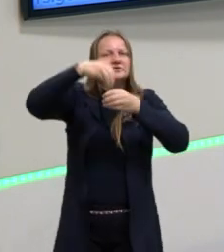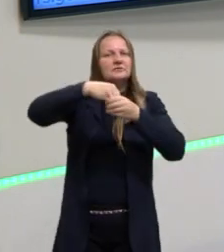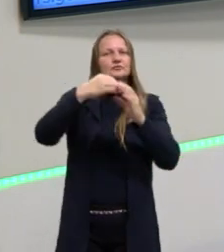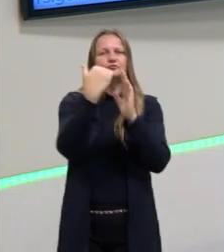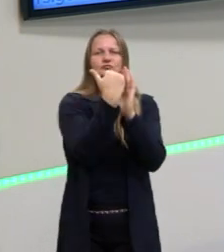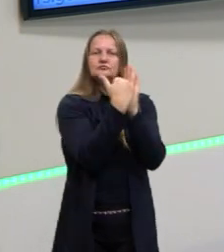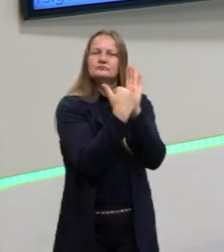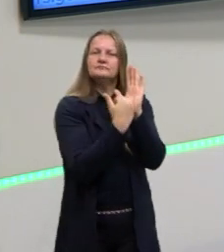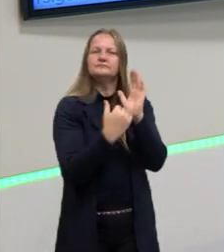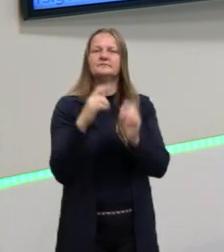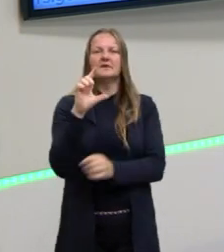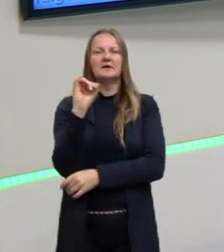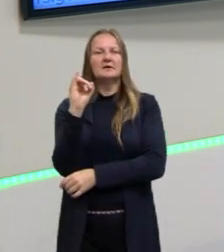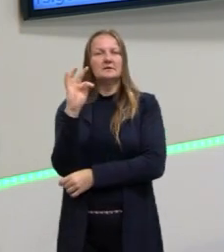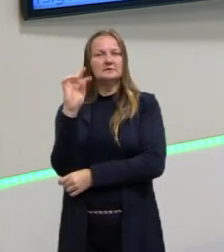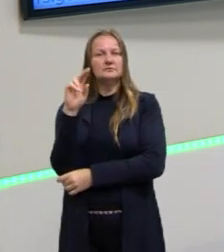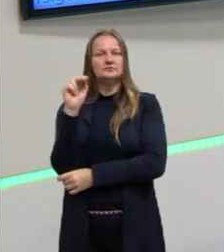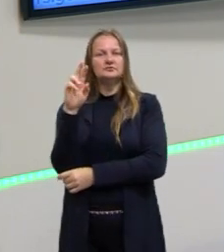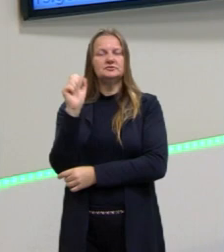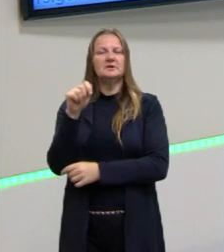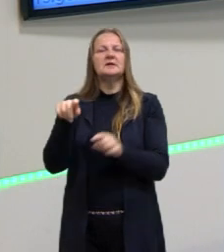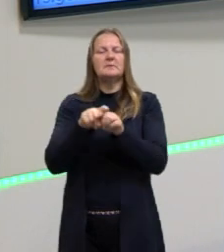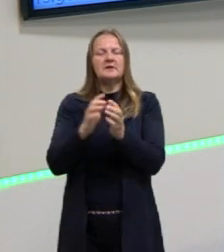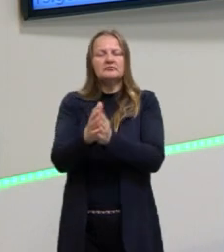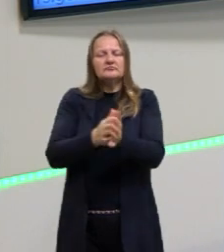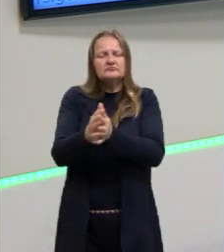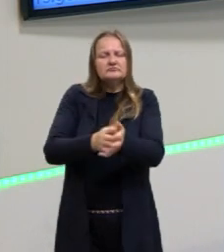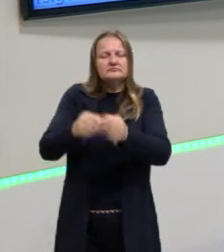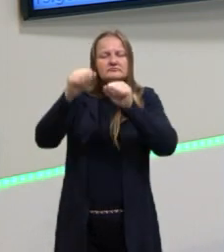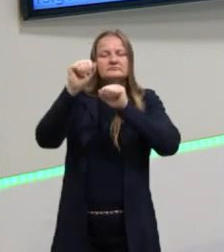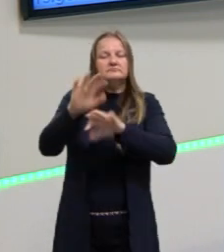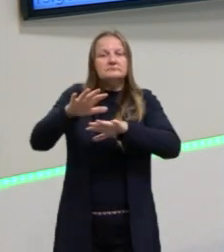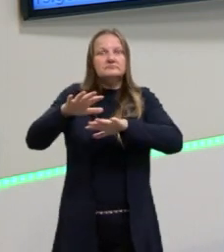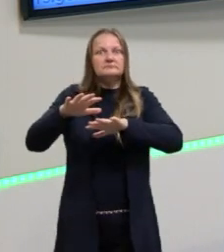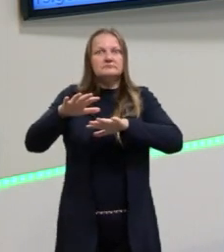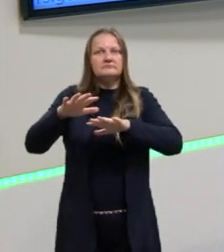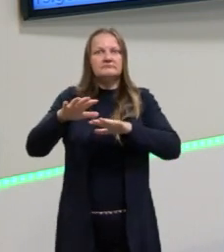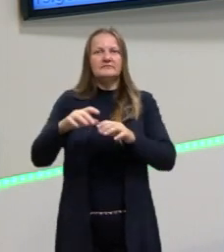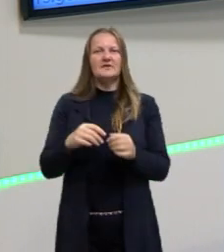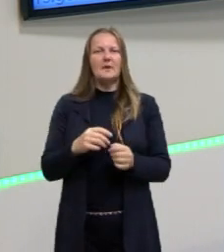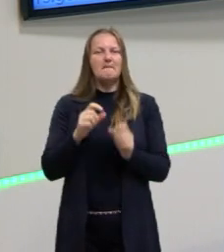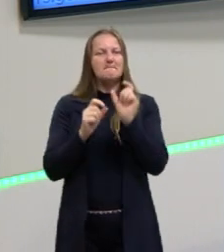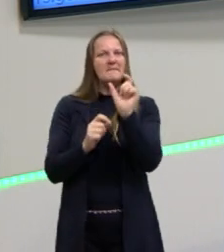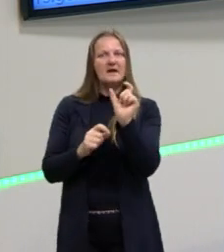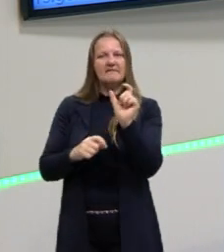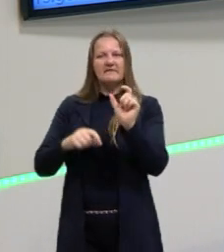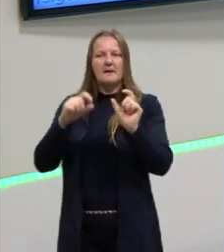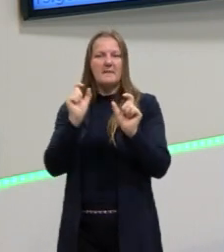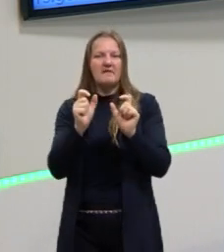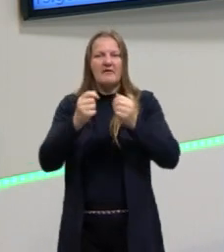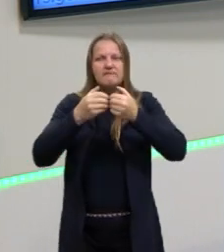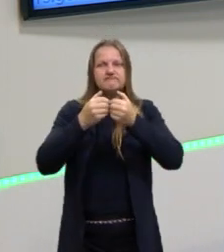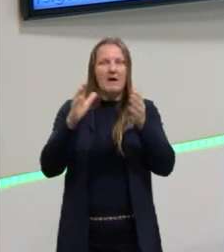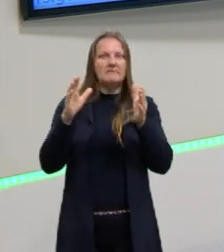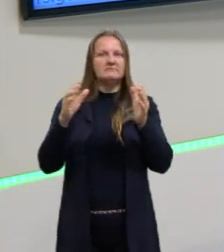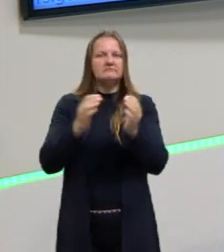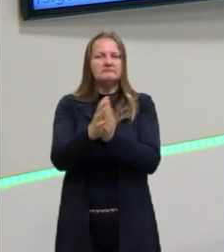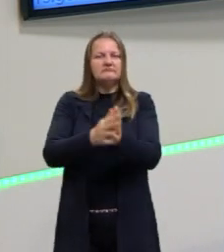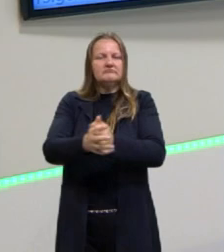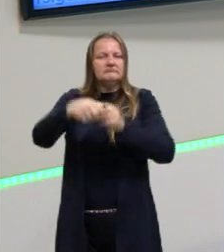também na feitiçaria os termos usados na feitiçaria Abracadabra etc